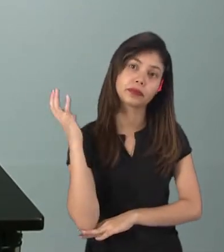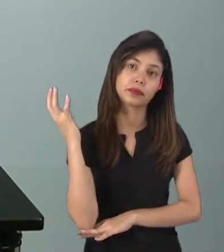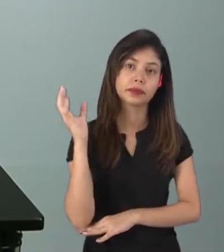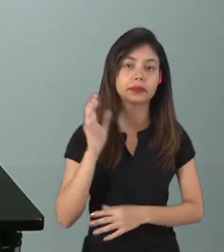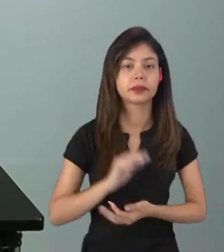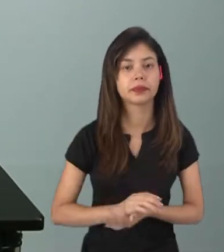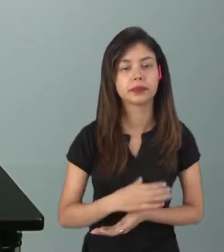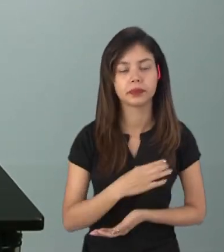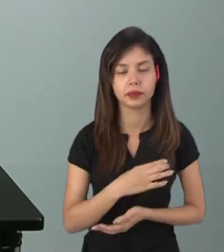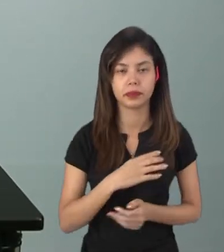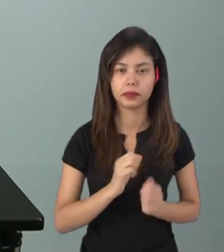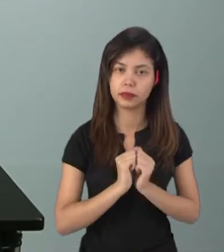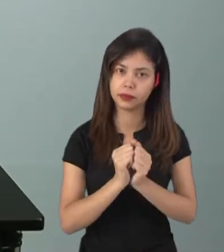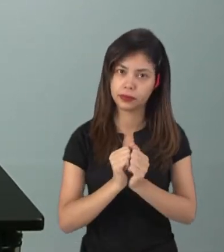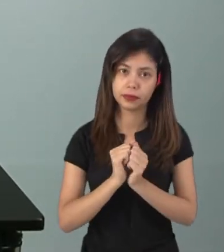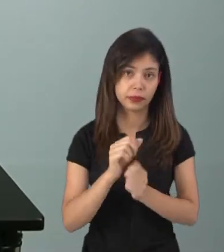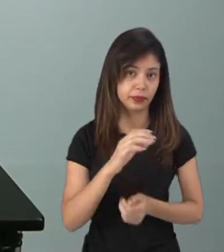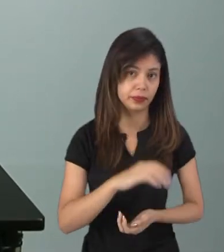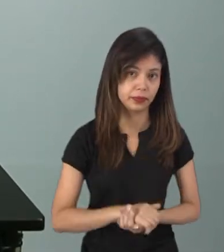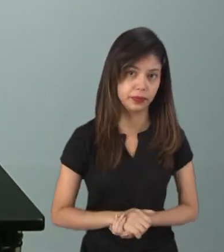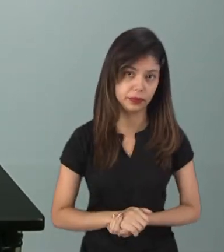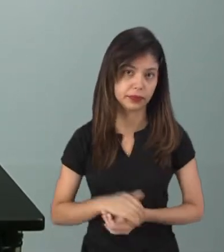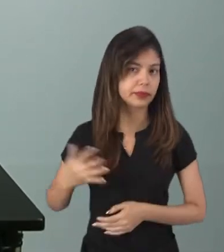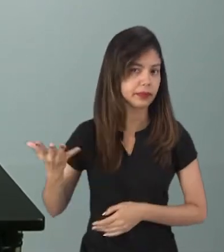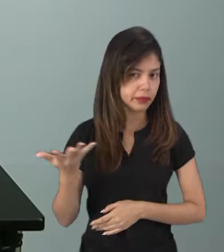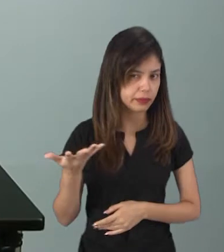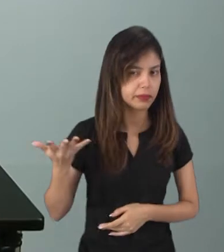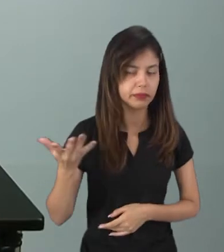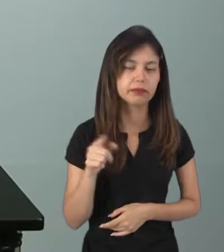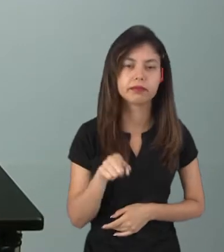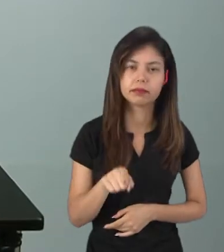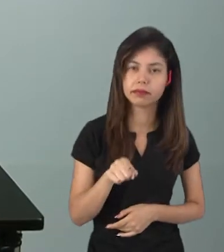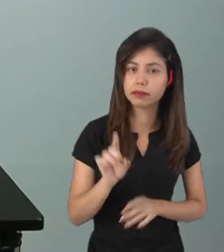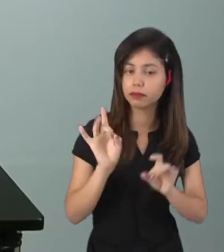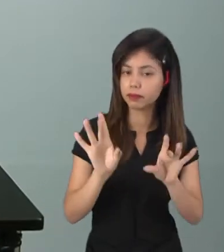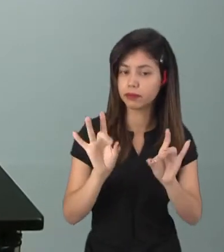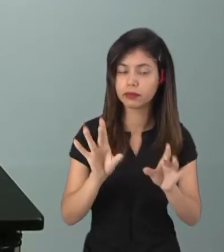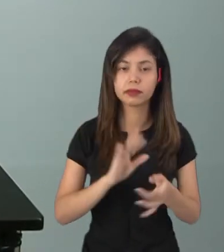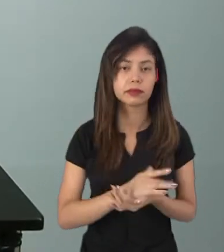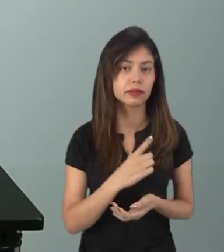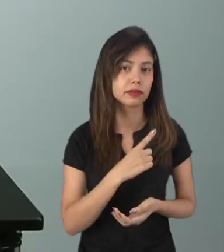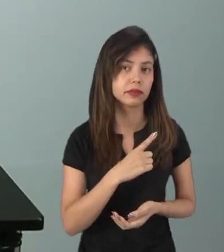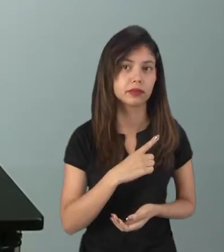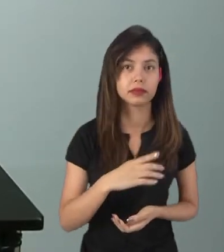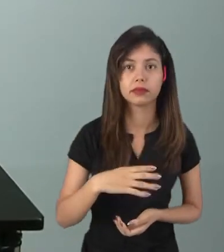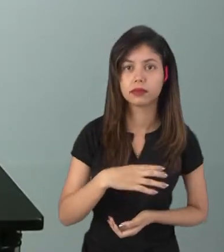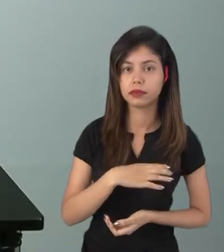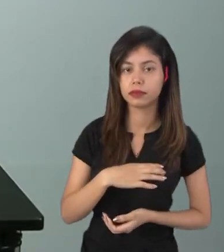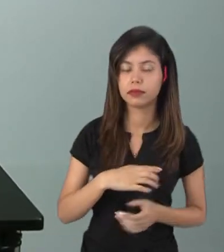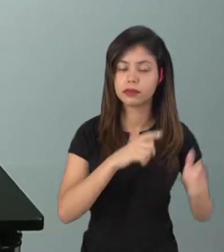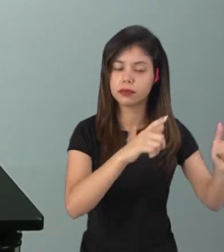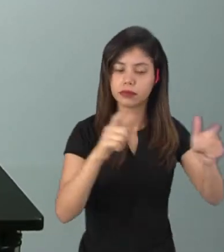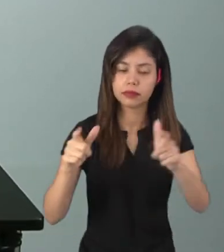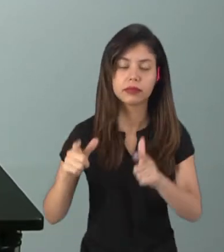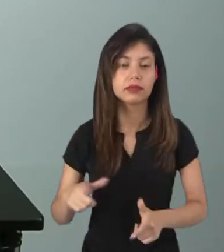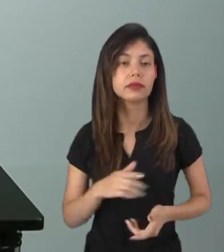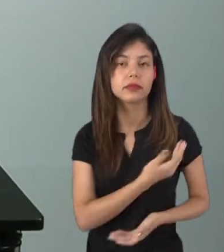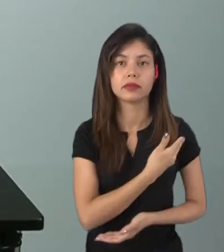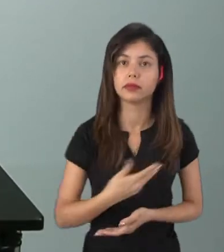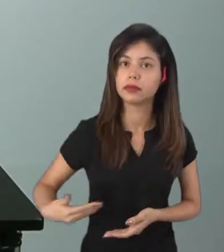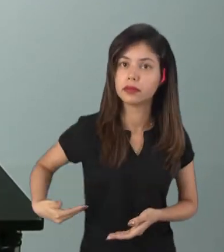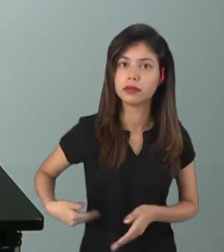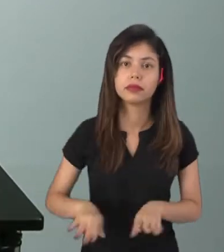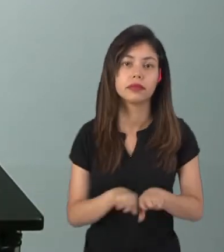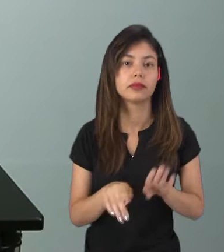uma cidade. Então, basicamente, em uma cidade, temos essa composição, né? O espaço